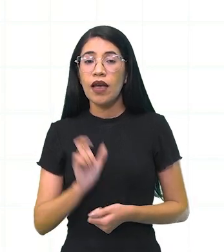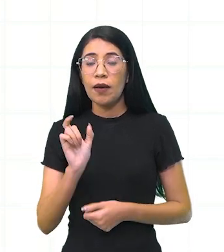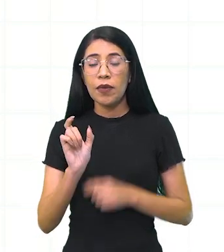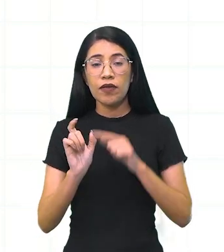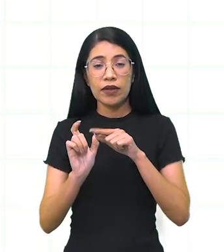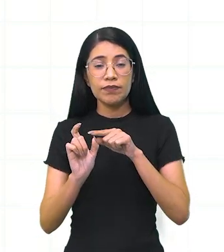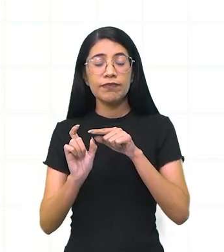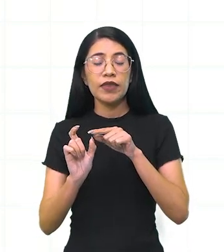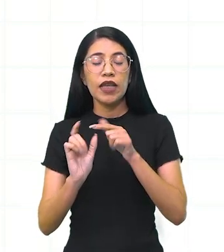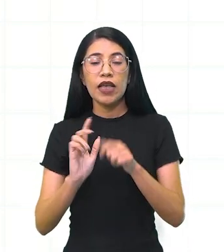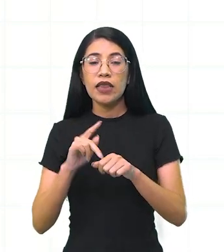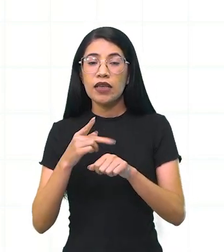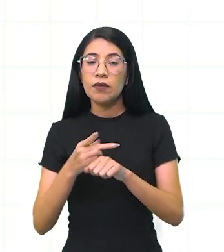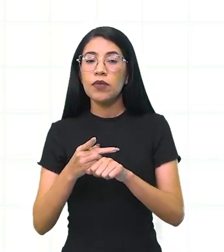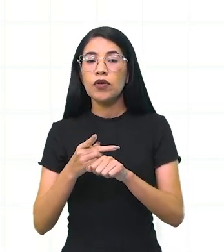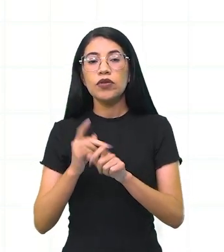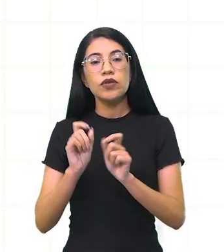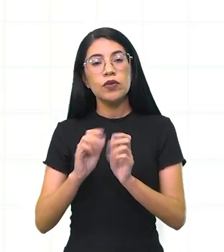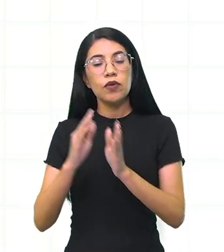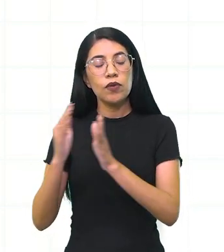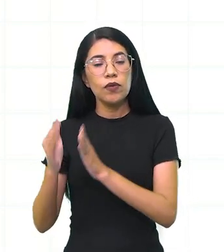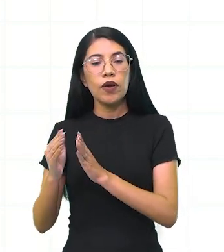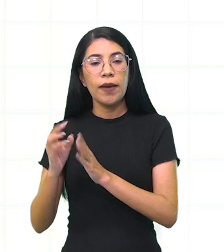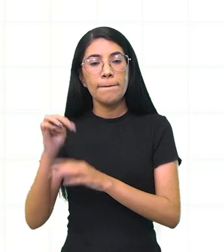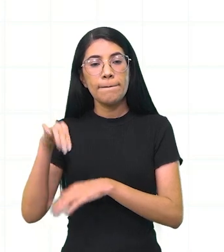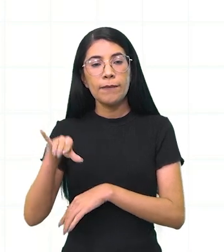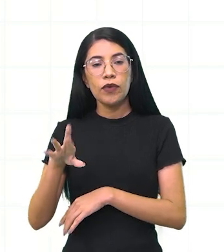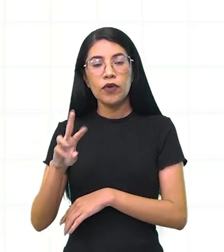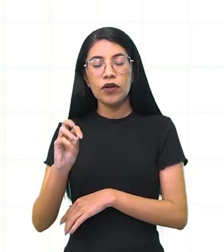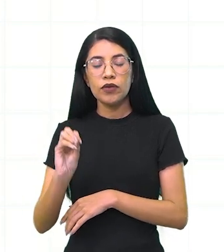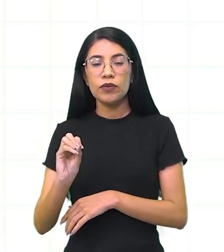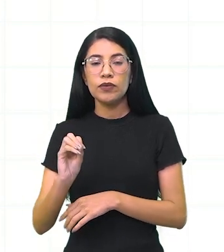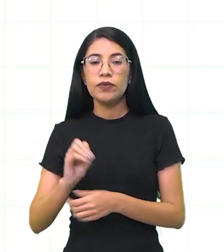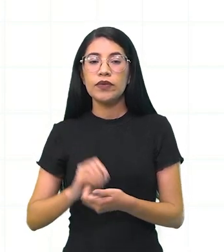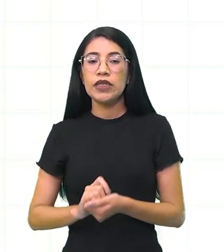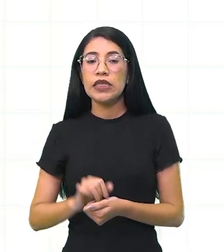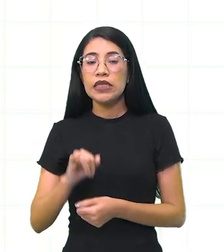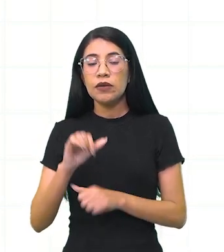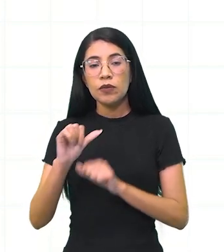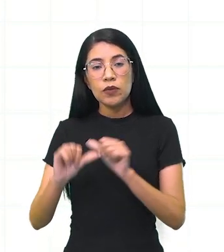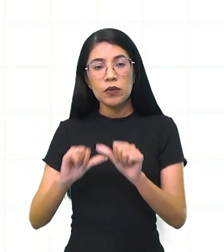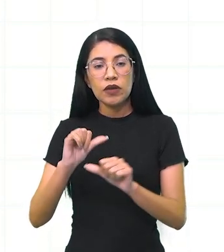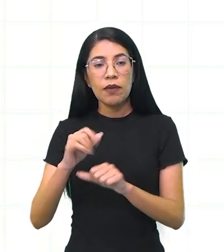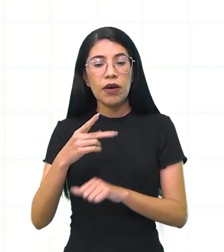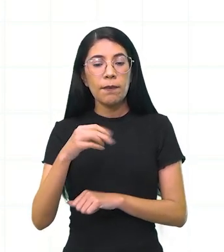verbo, muito, se eu trocar essa palavra pela palavra pouco,